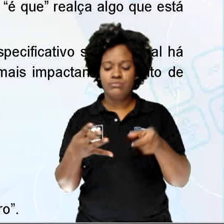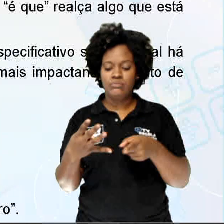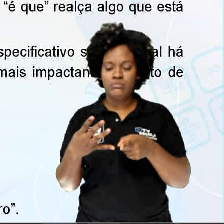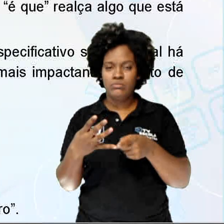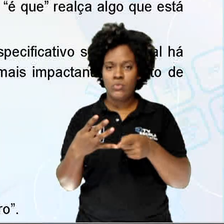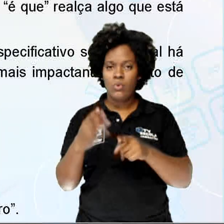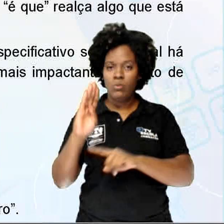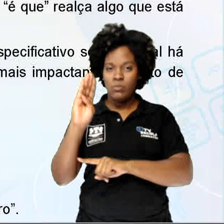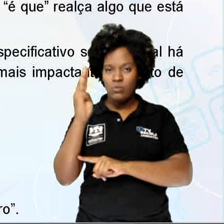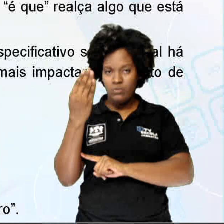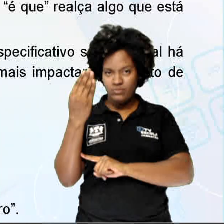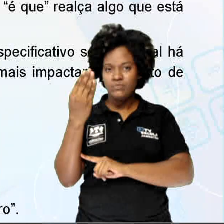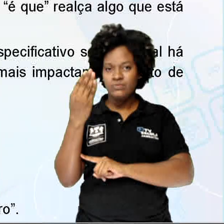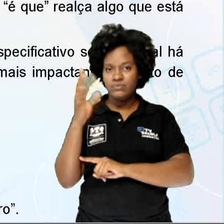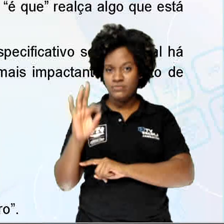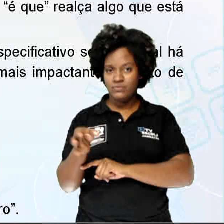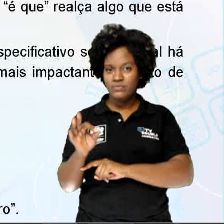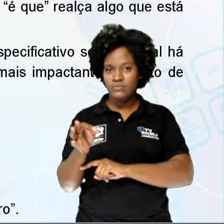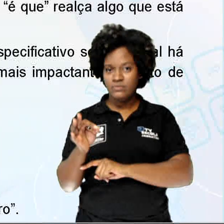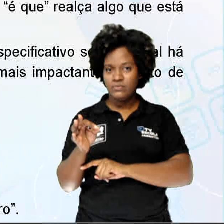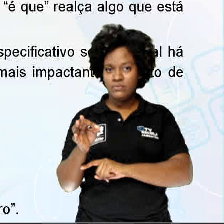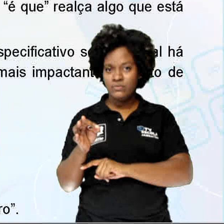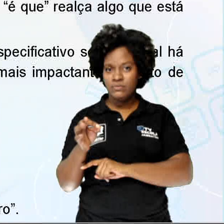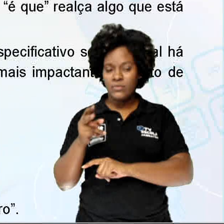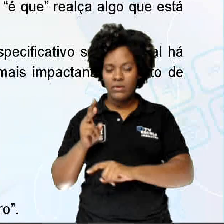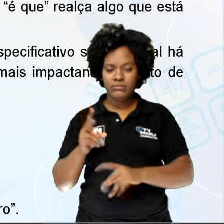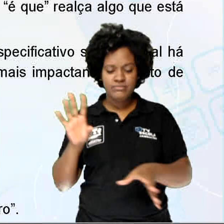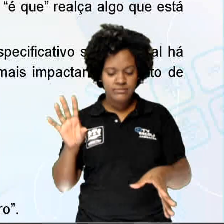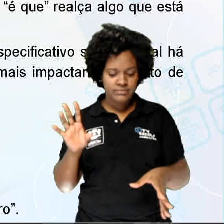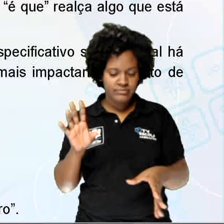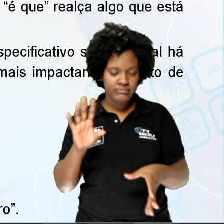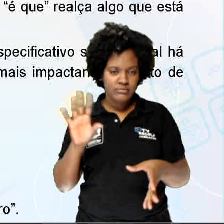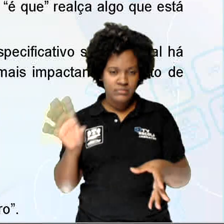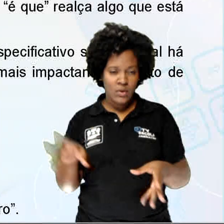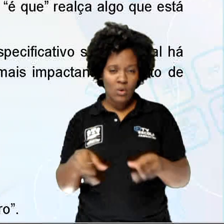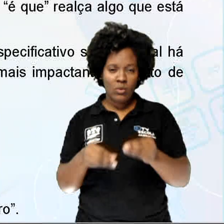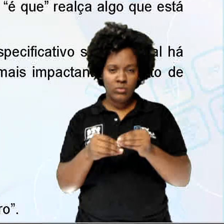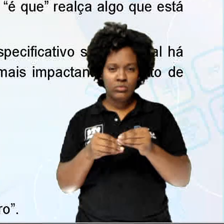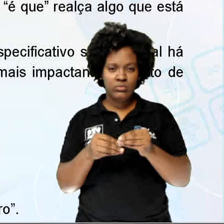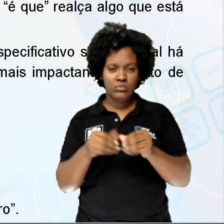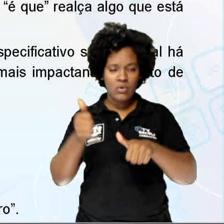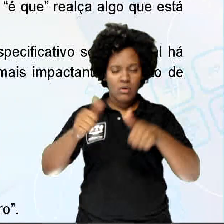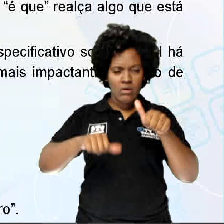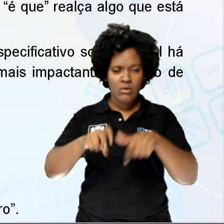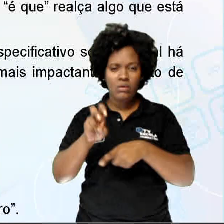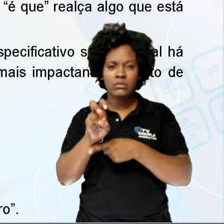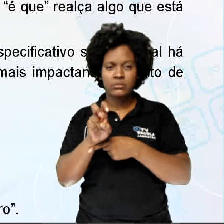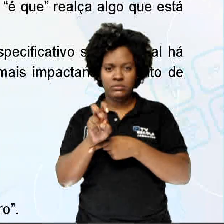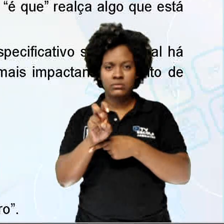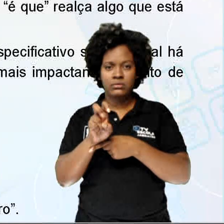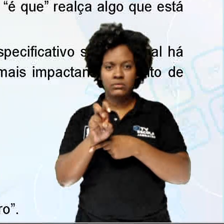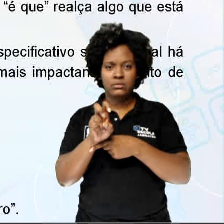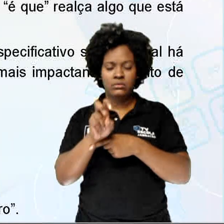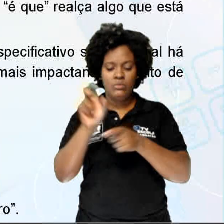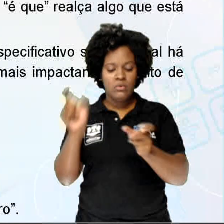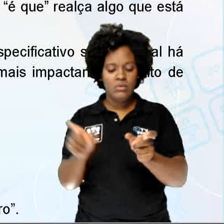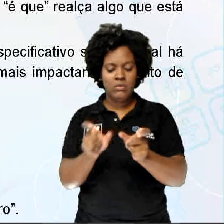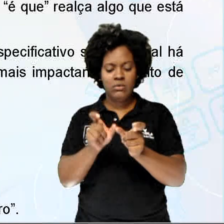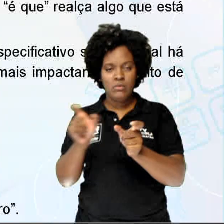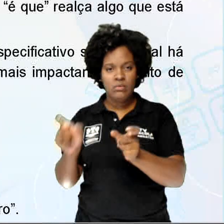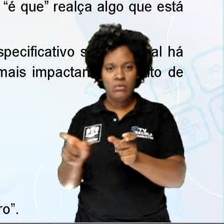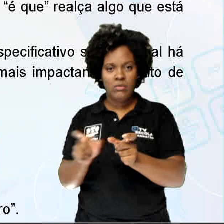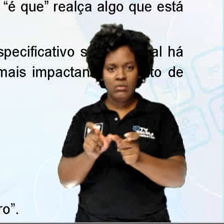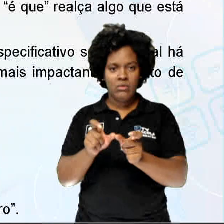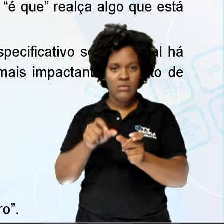ser falso, ok? Para a gente concluir, vamos avaliar o item 5. Os conectores,